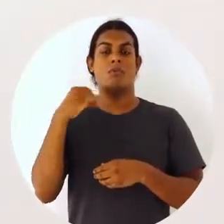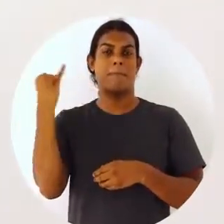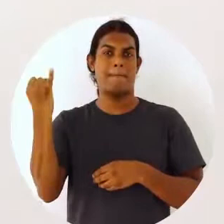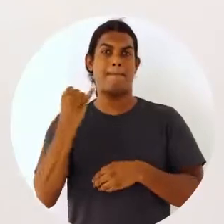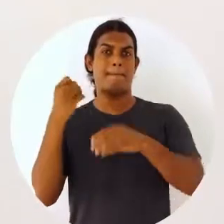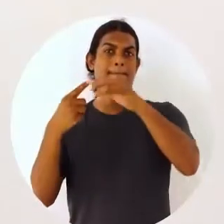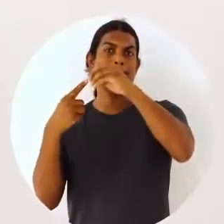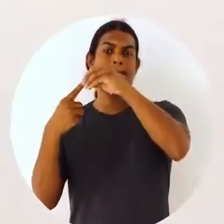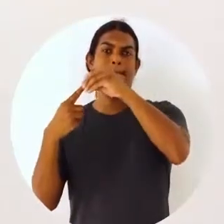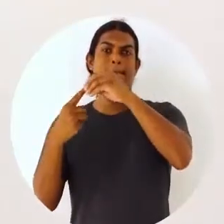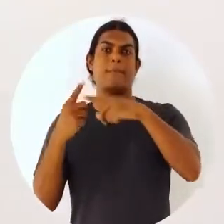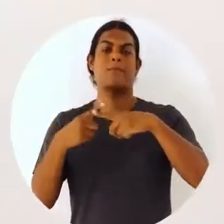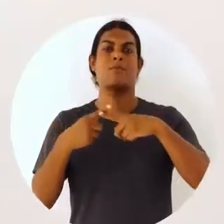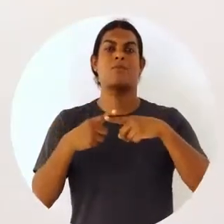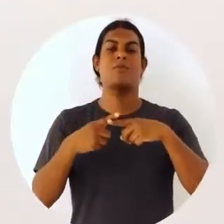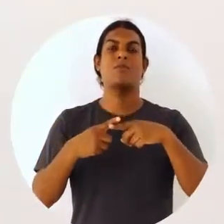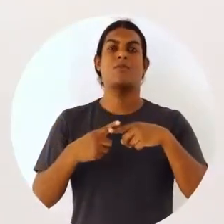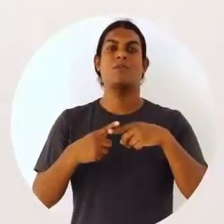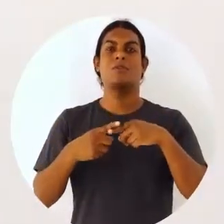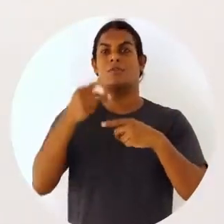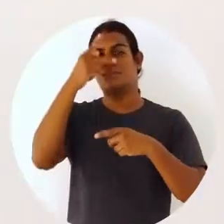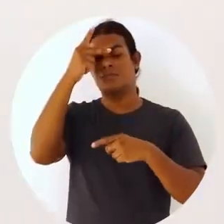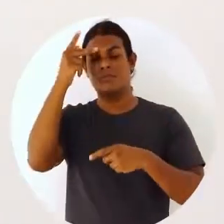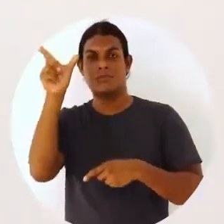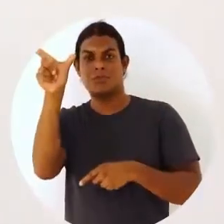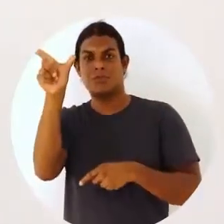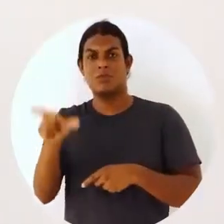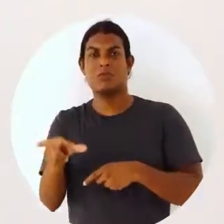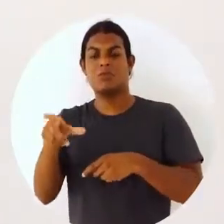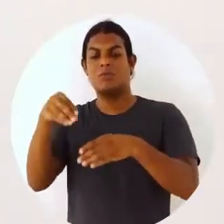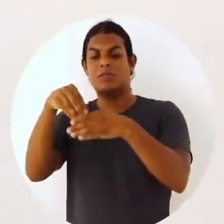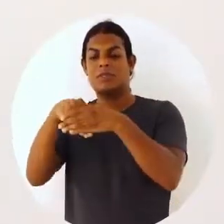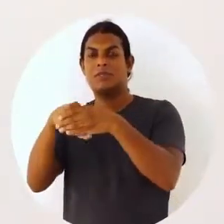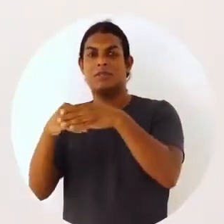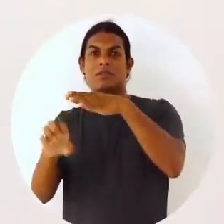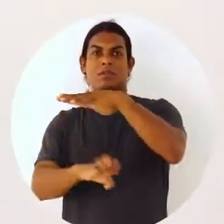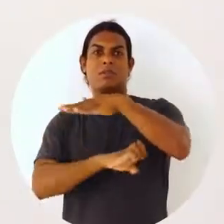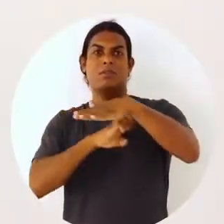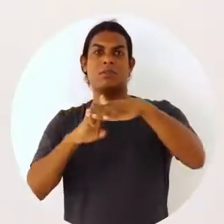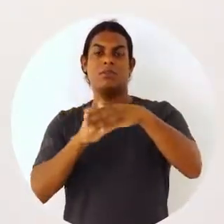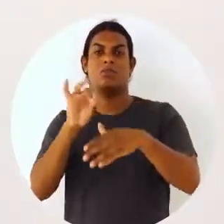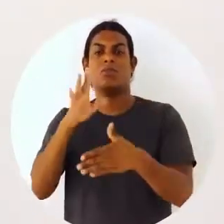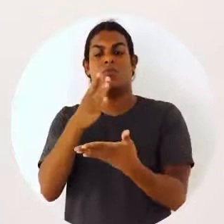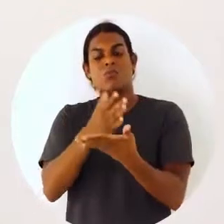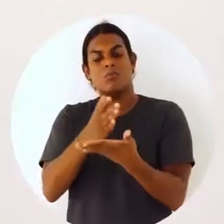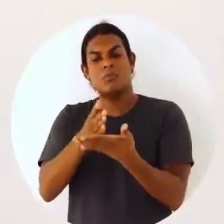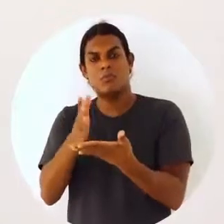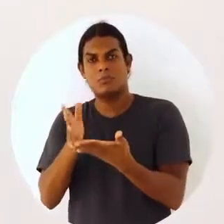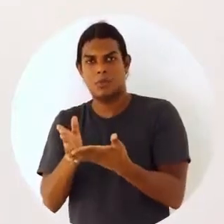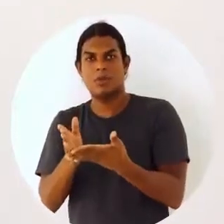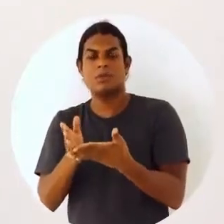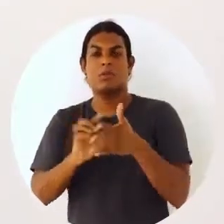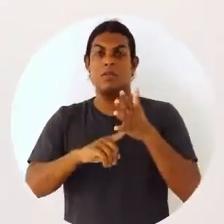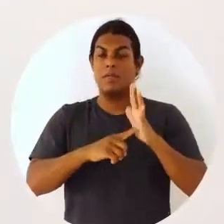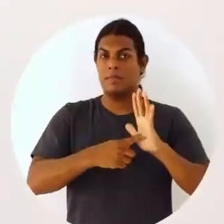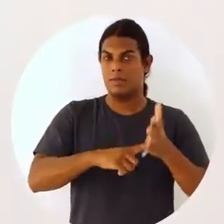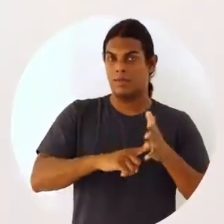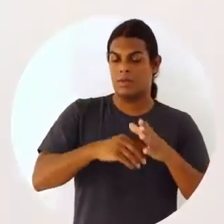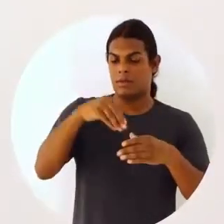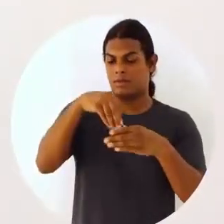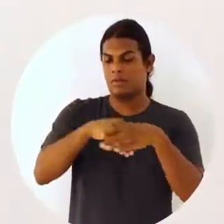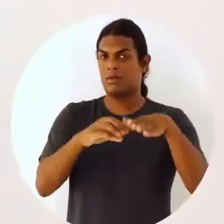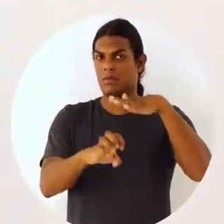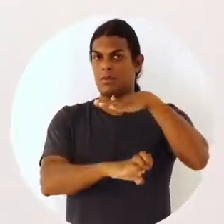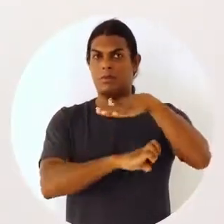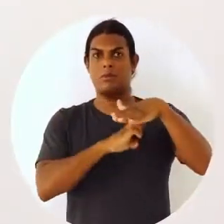um apêndice da máquina. O funcionário é uma parte da máquina que ainda não existe, ou seja, o funcionário, toda a intelectualidade que tem nos indivíduos, ele